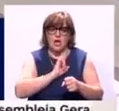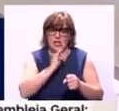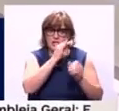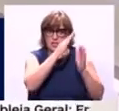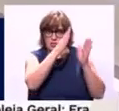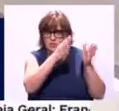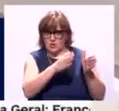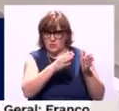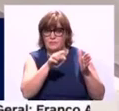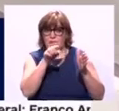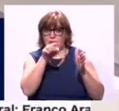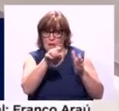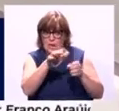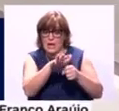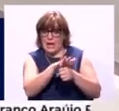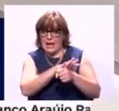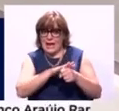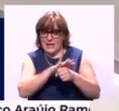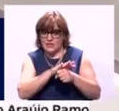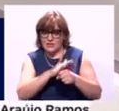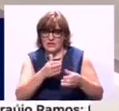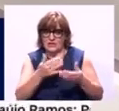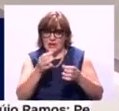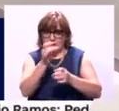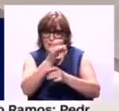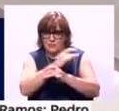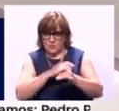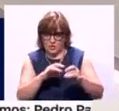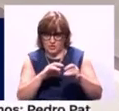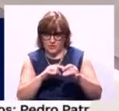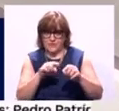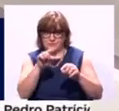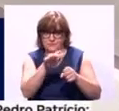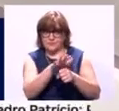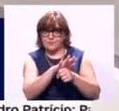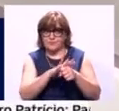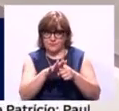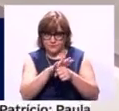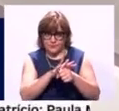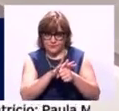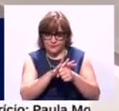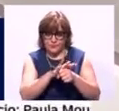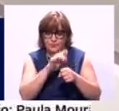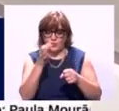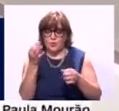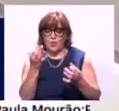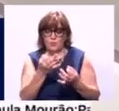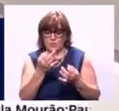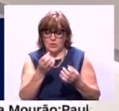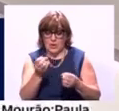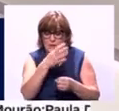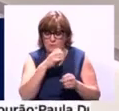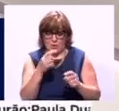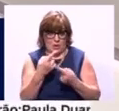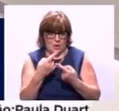instituição. Esses casos tiraram-nos campeonatos. Esses casos, o Porto não sendo